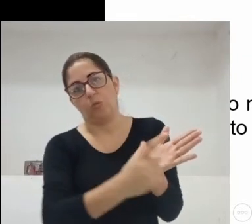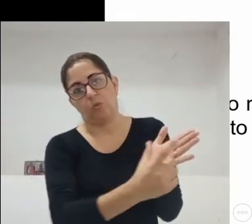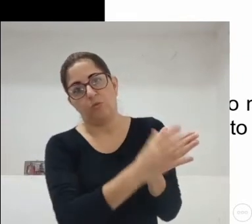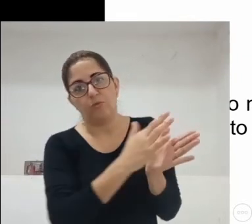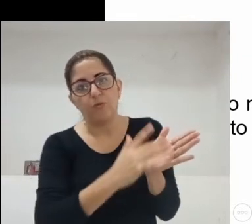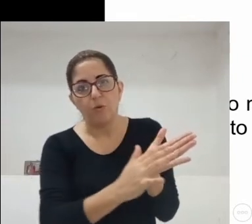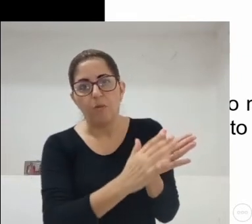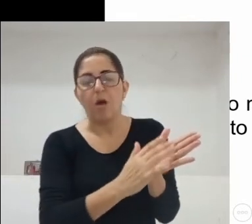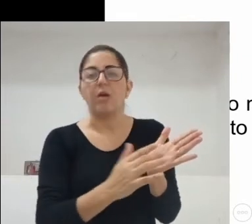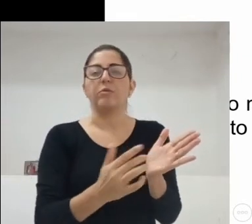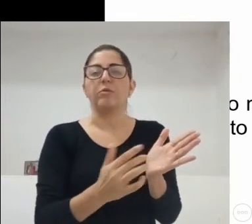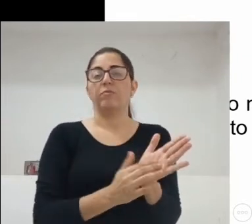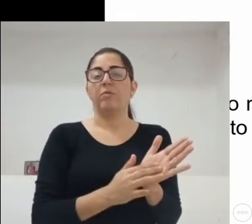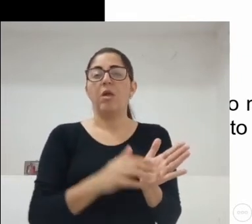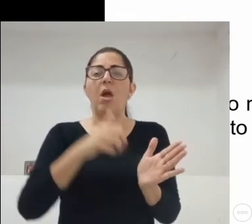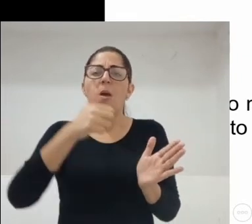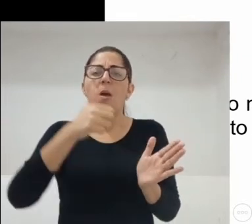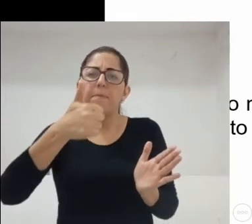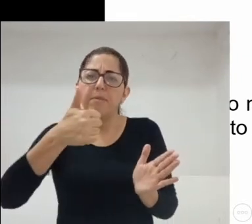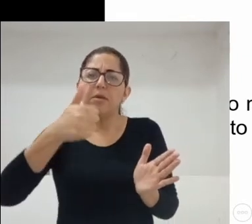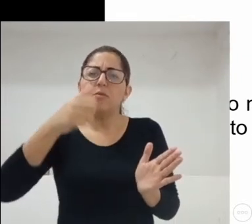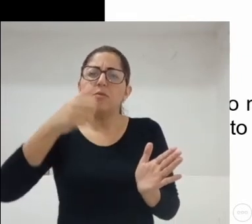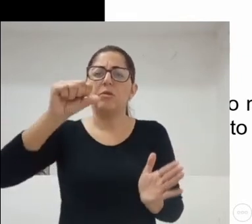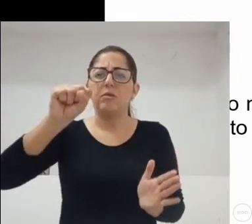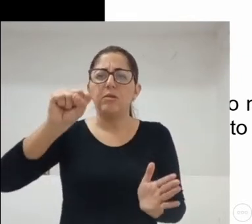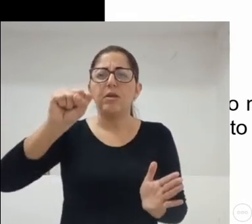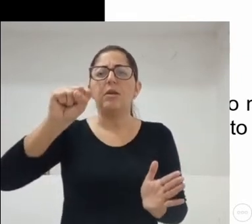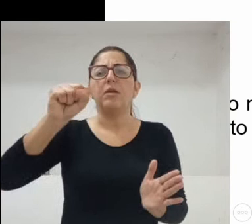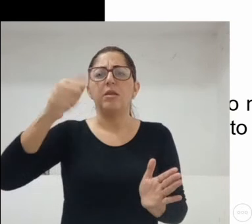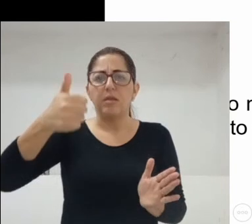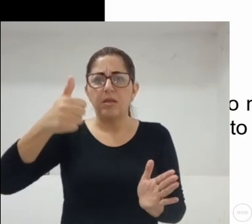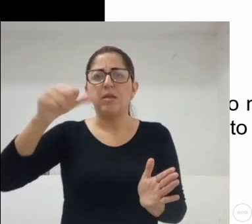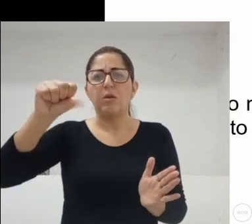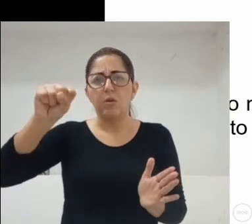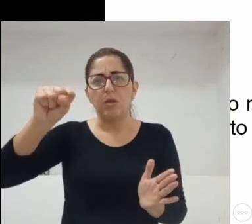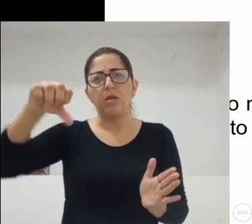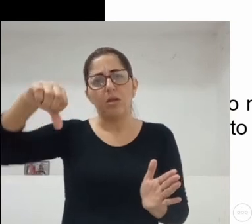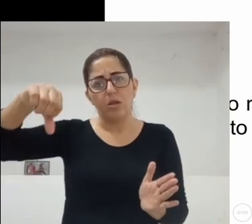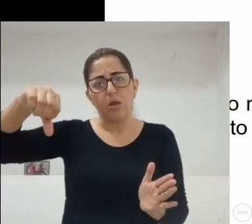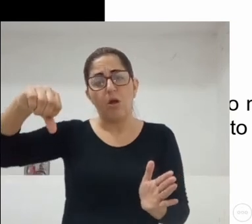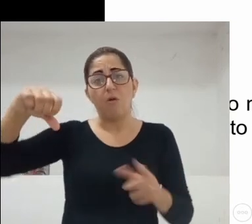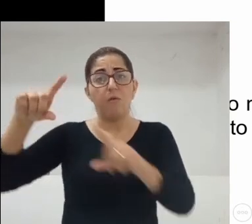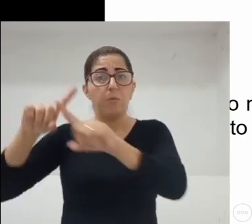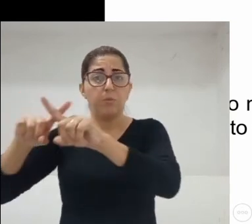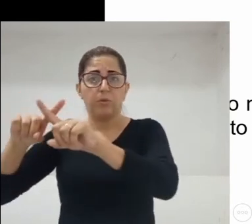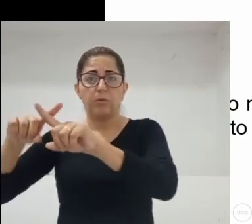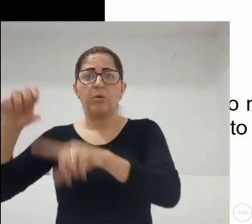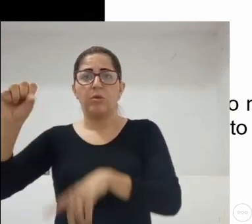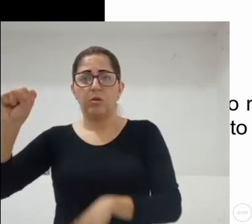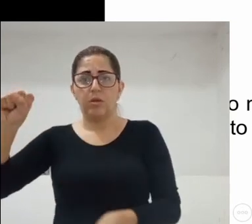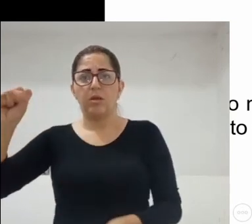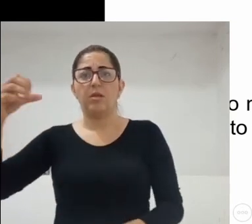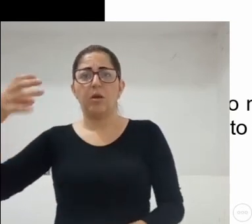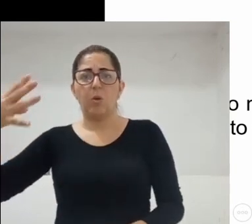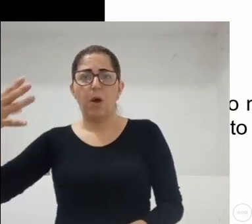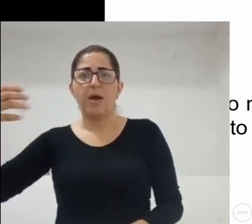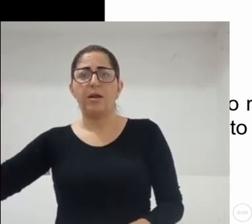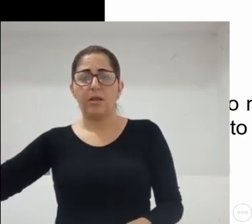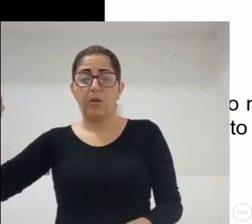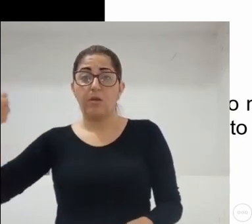se eu partir aqui do A0, por exemplo, eu tenho a folha A0 com 1189 milímetros